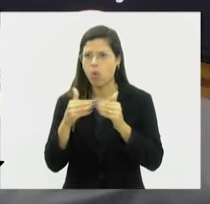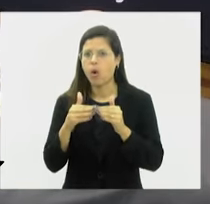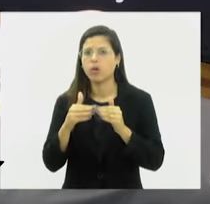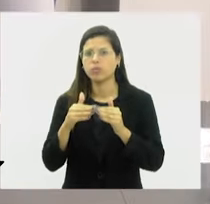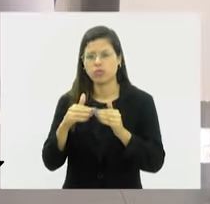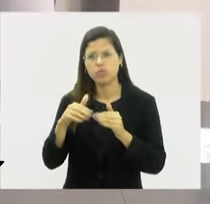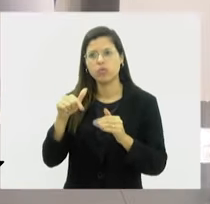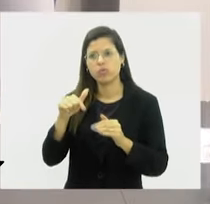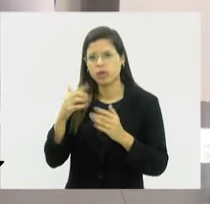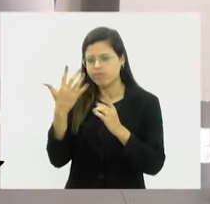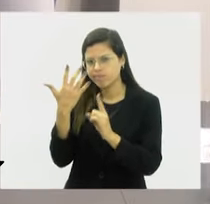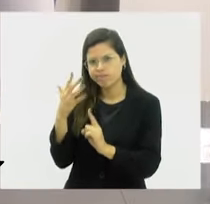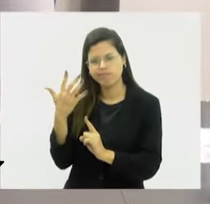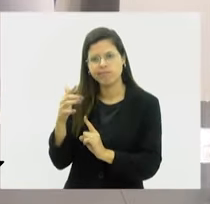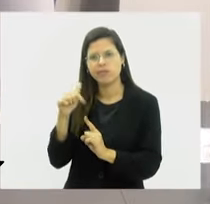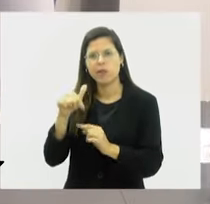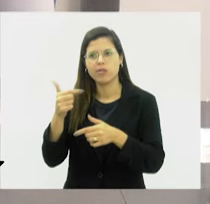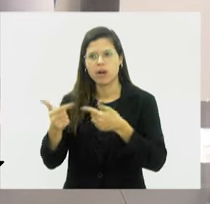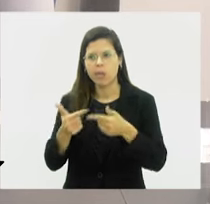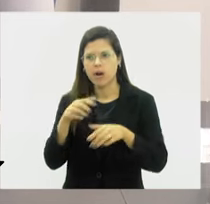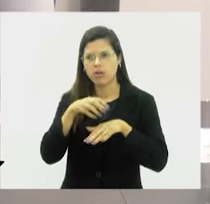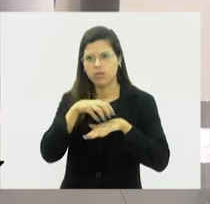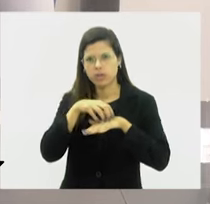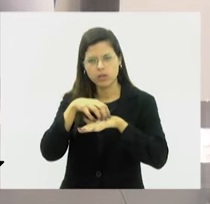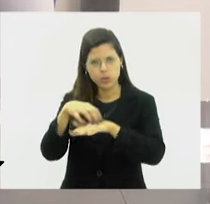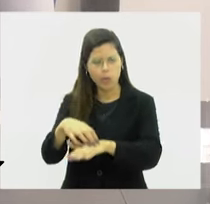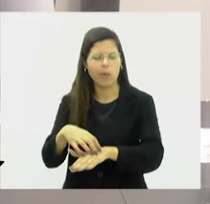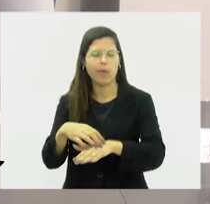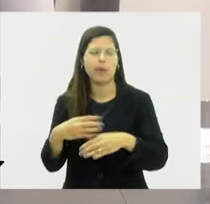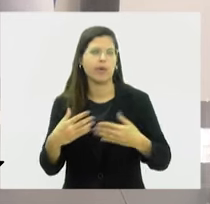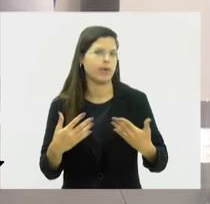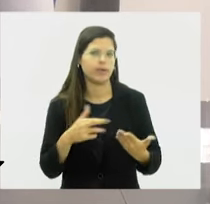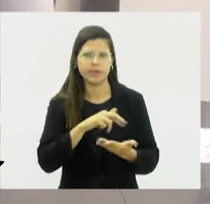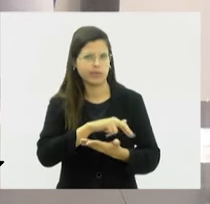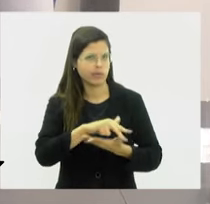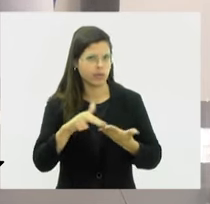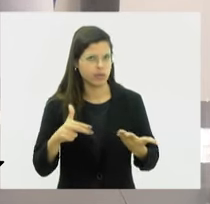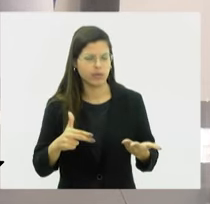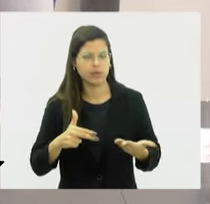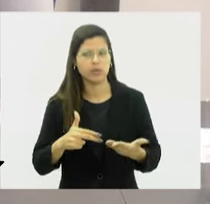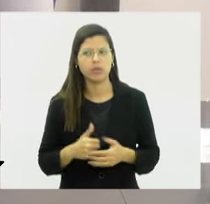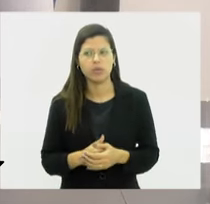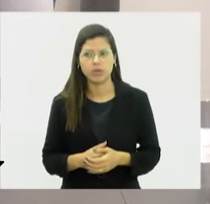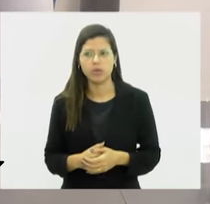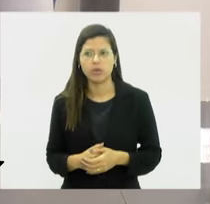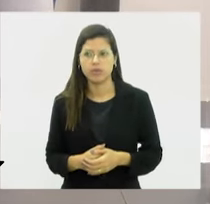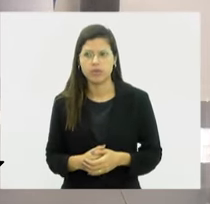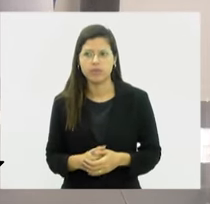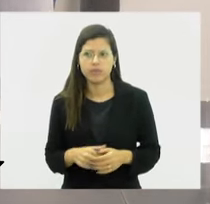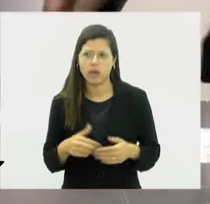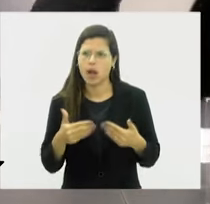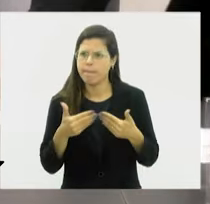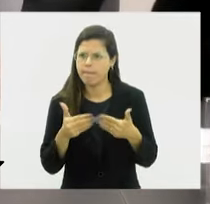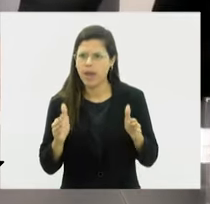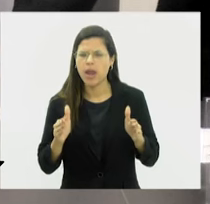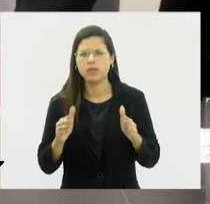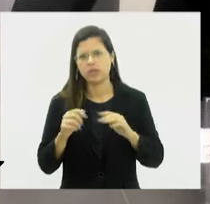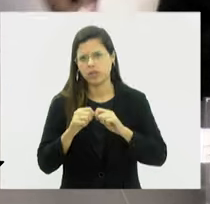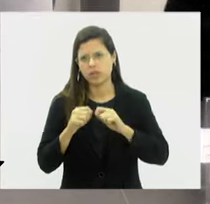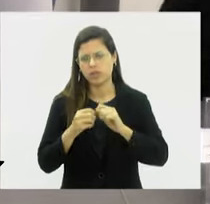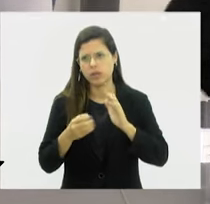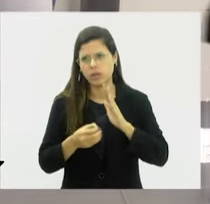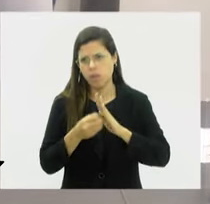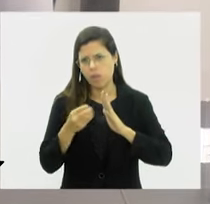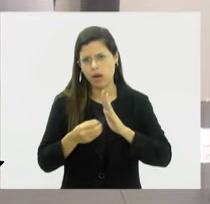Excelência na seara do transporte, do trânsito e tudo. De fato, fica aqui aberto para que a gente construa um parecer